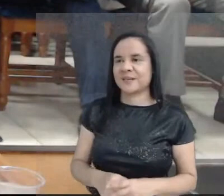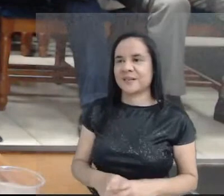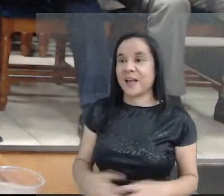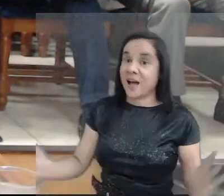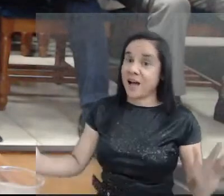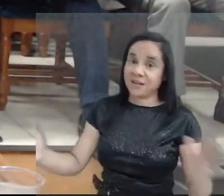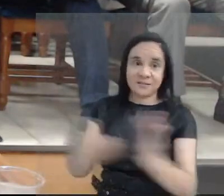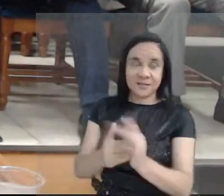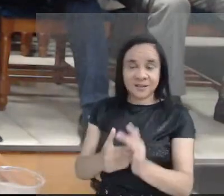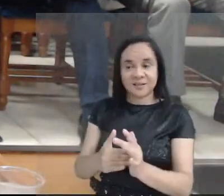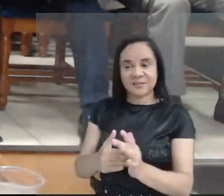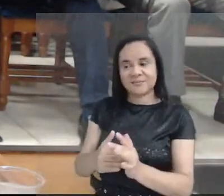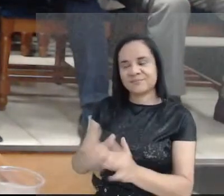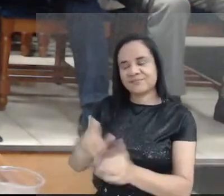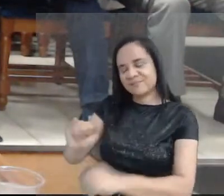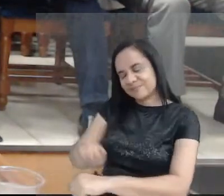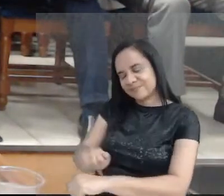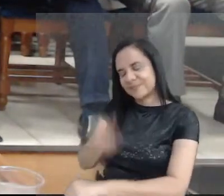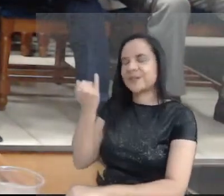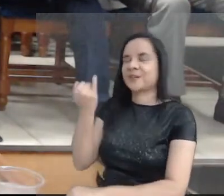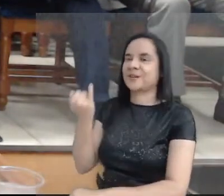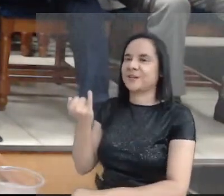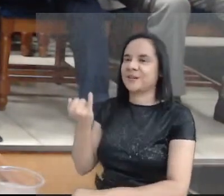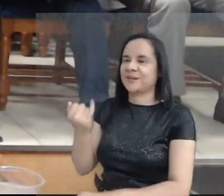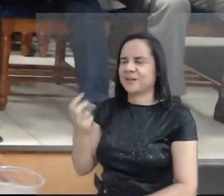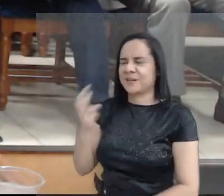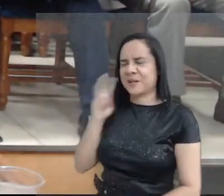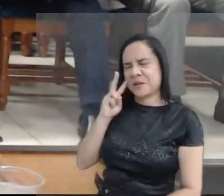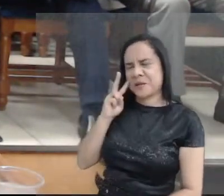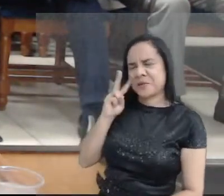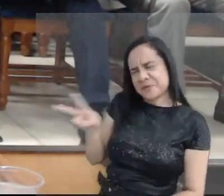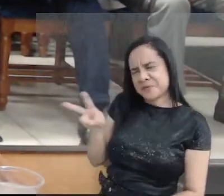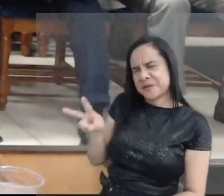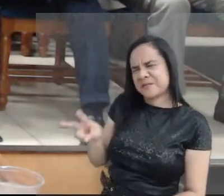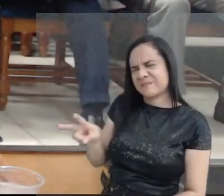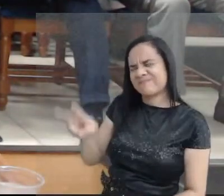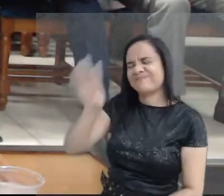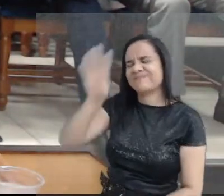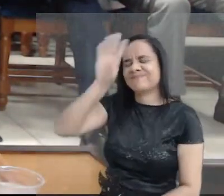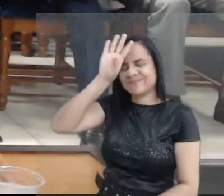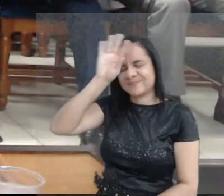Israel eu vi tanta fé.